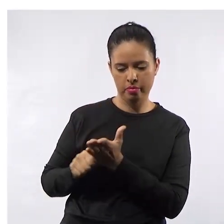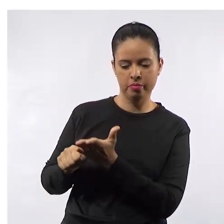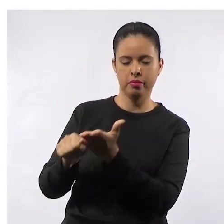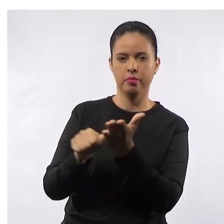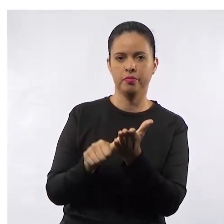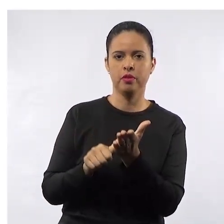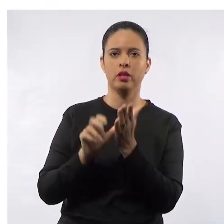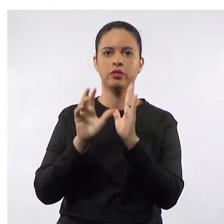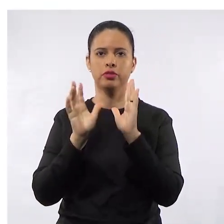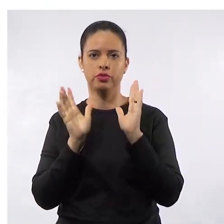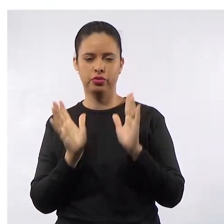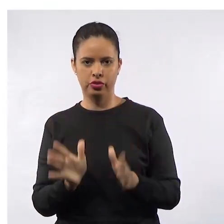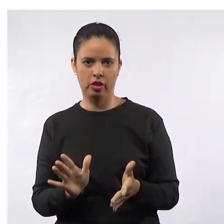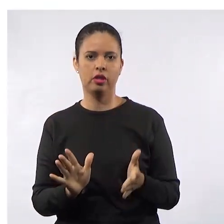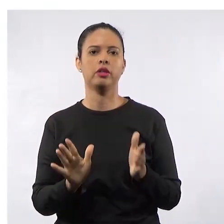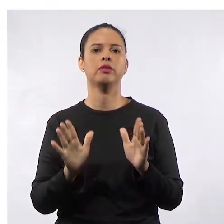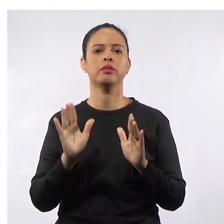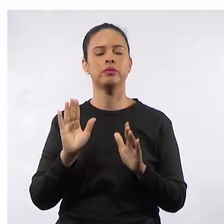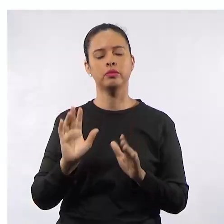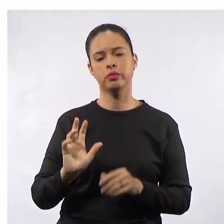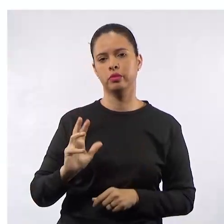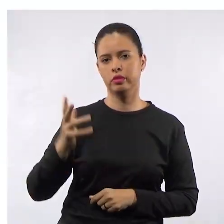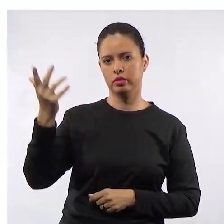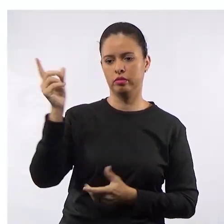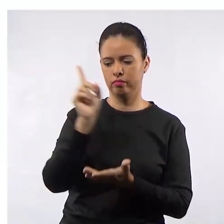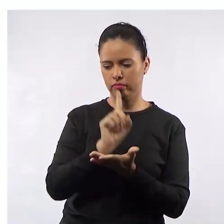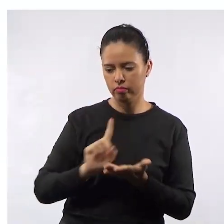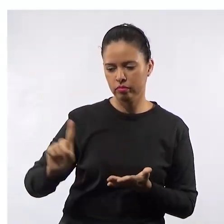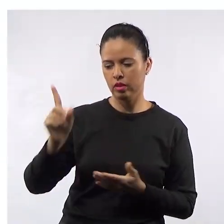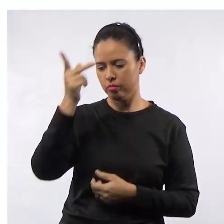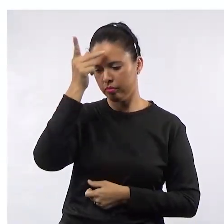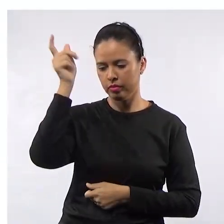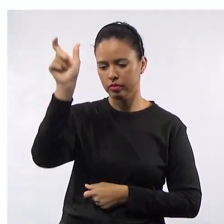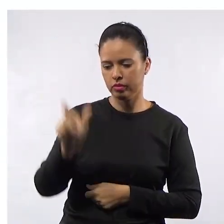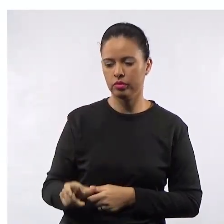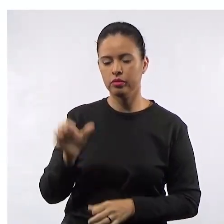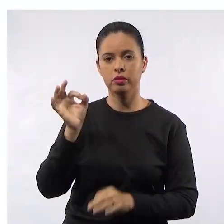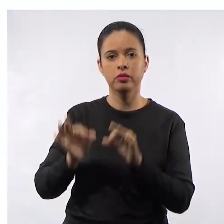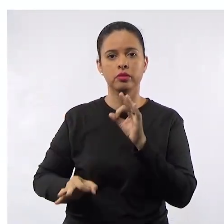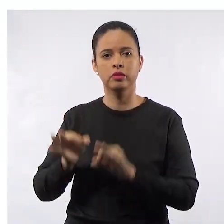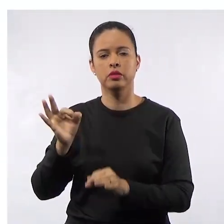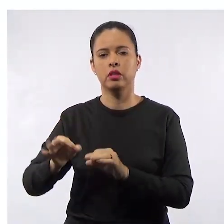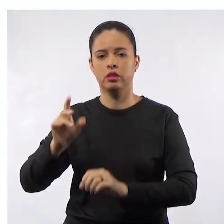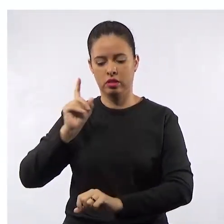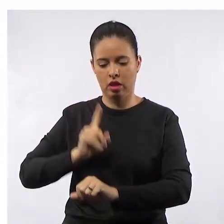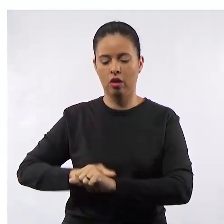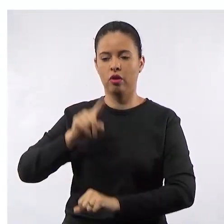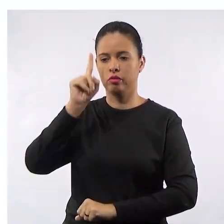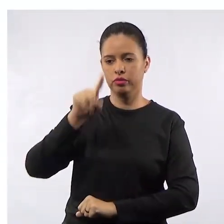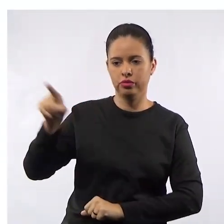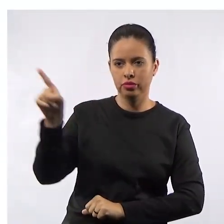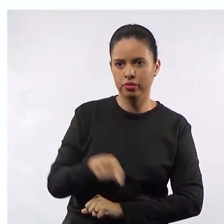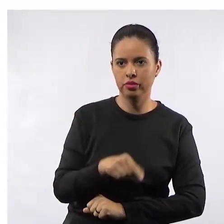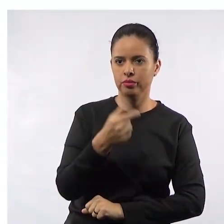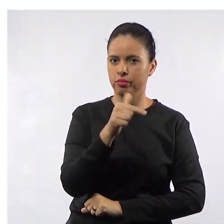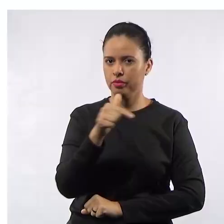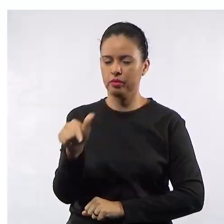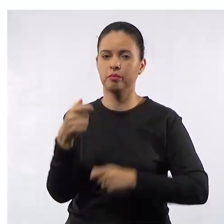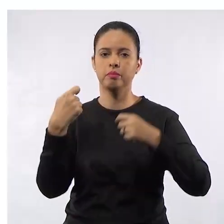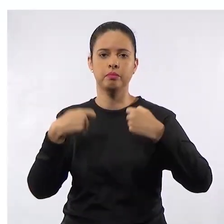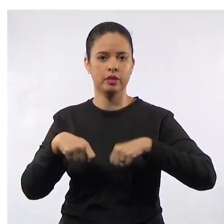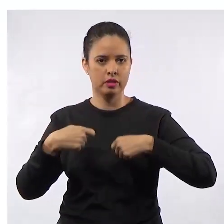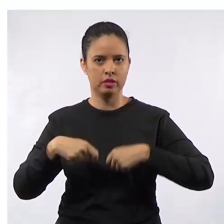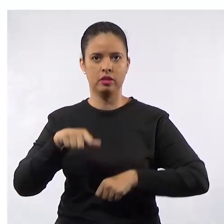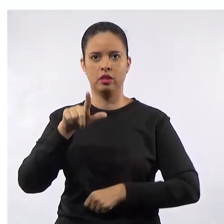de solução né Já fiz uma pequena explanação para vocês né a pessoa jurídica não está de imediato extinta né